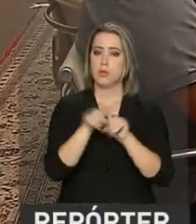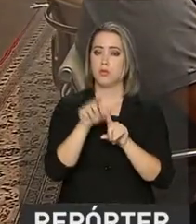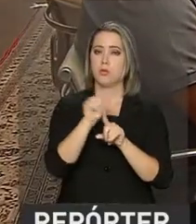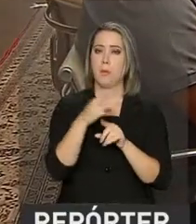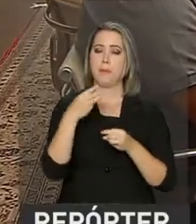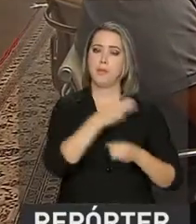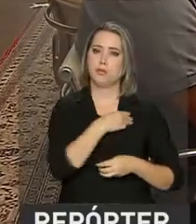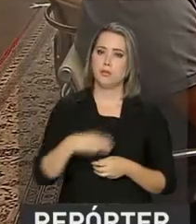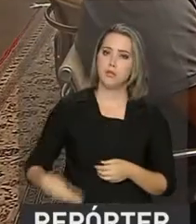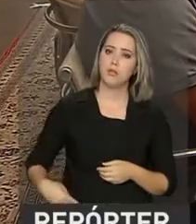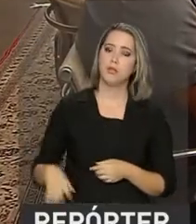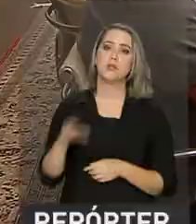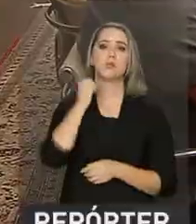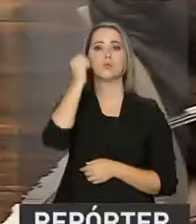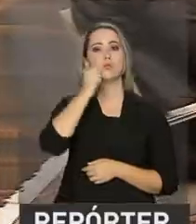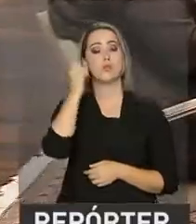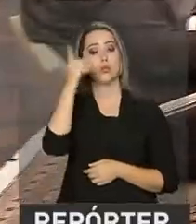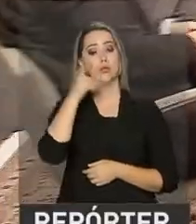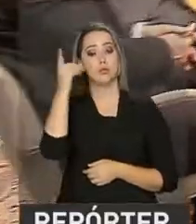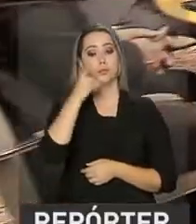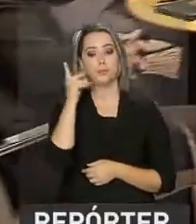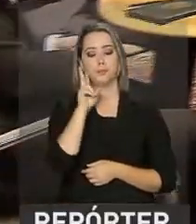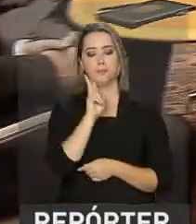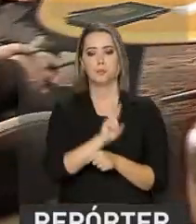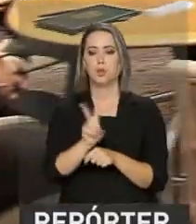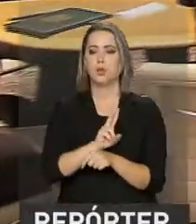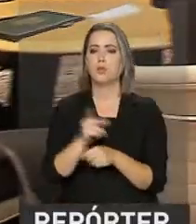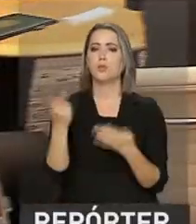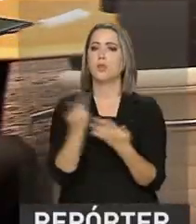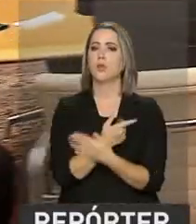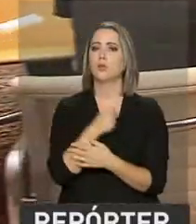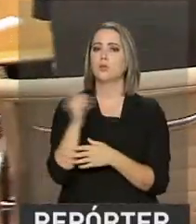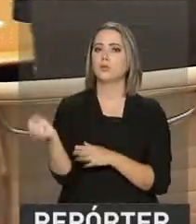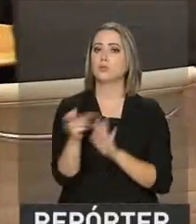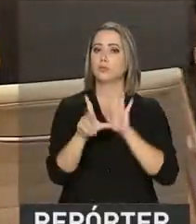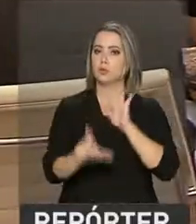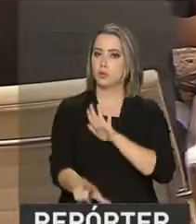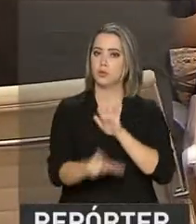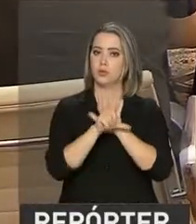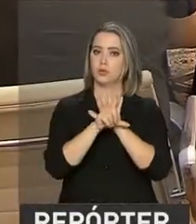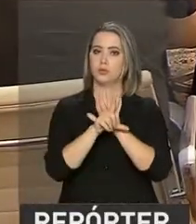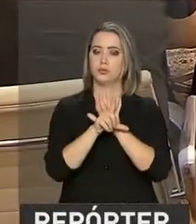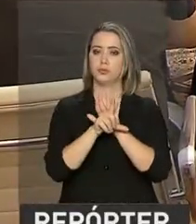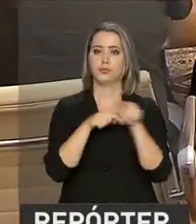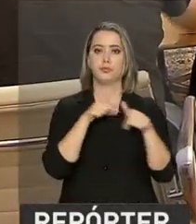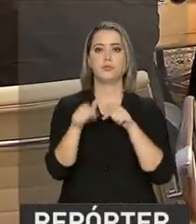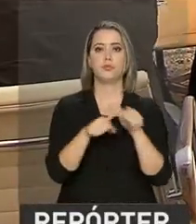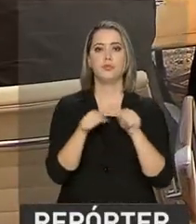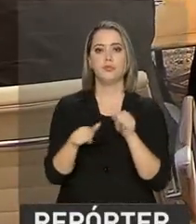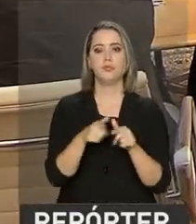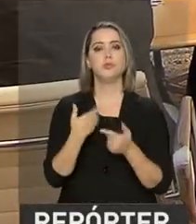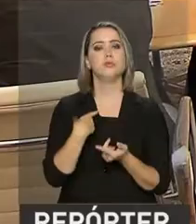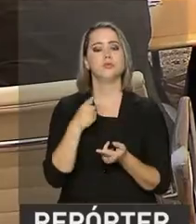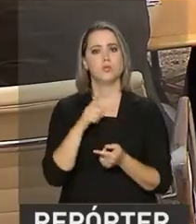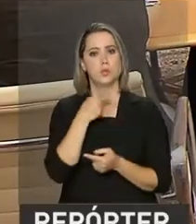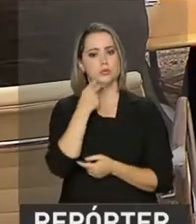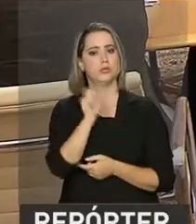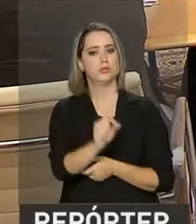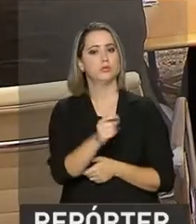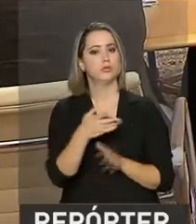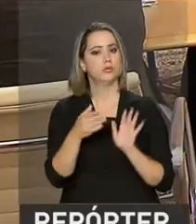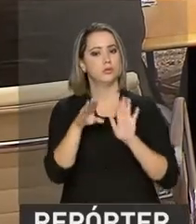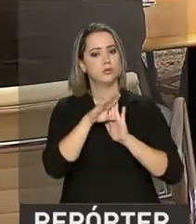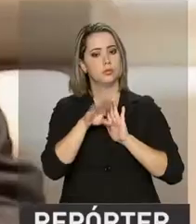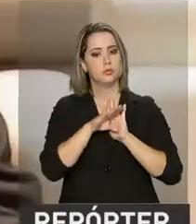deputados esvaziaram a aprovação da reforma trabalhista no plenário da câmara na semana passada e fizeram uma